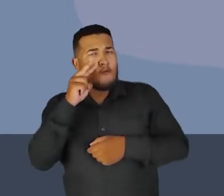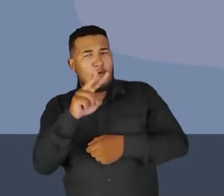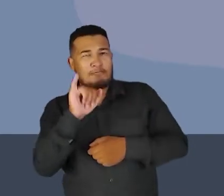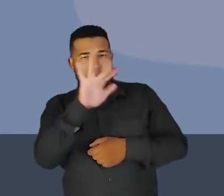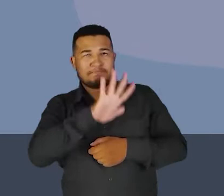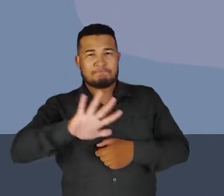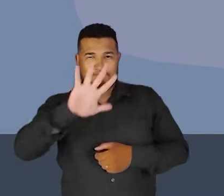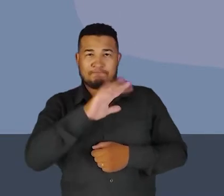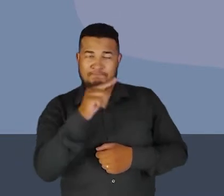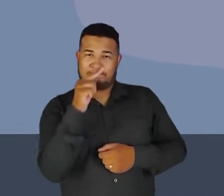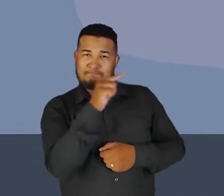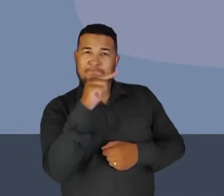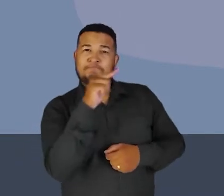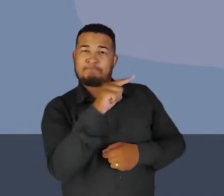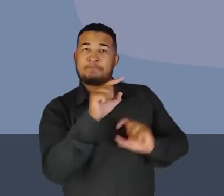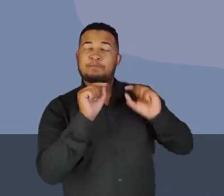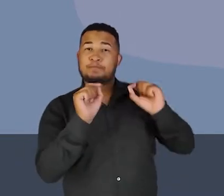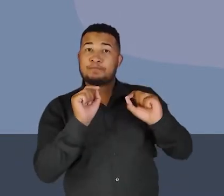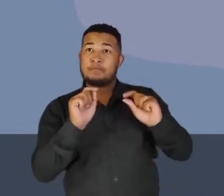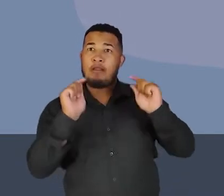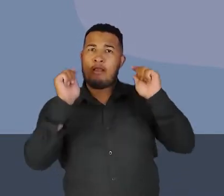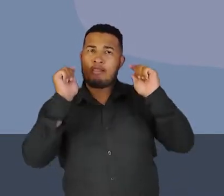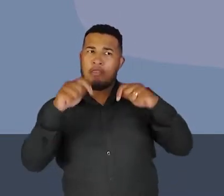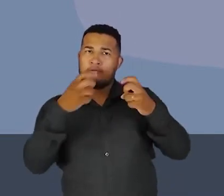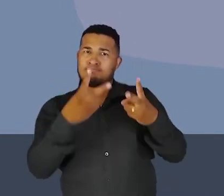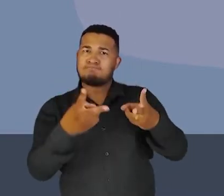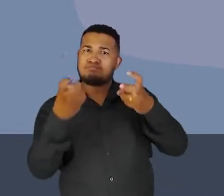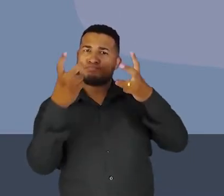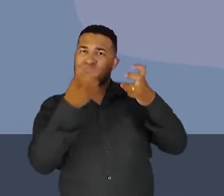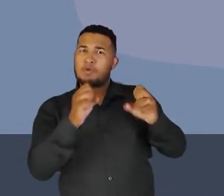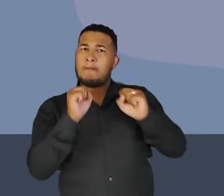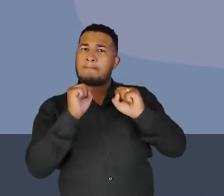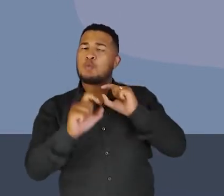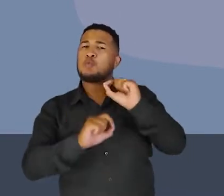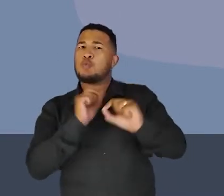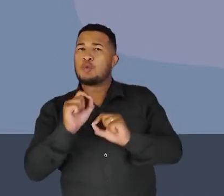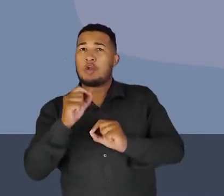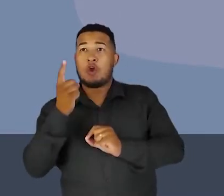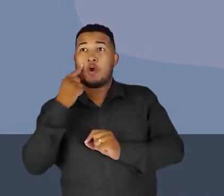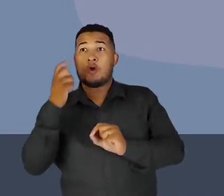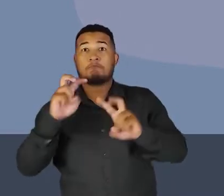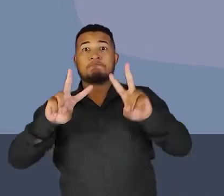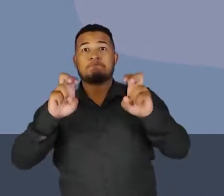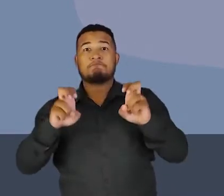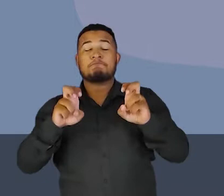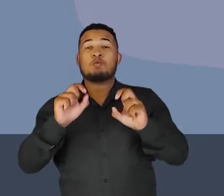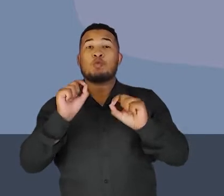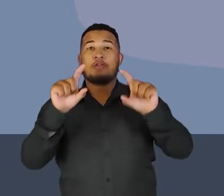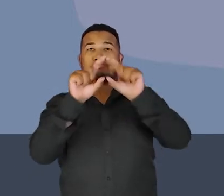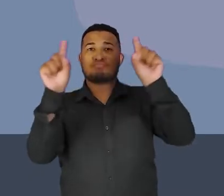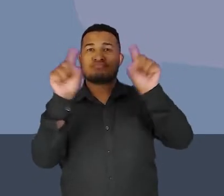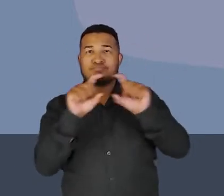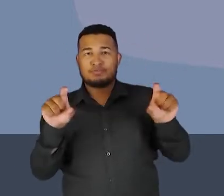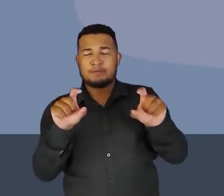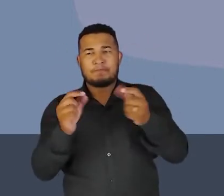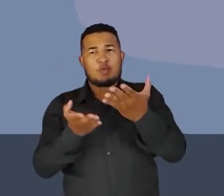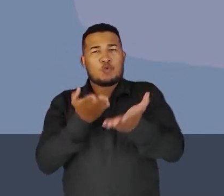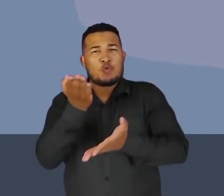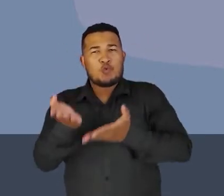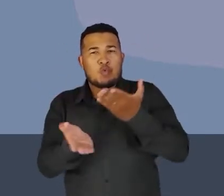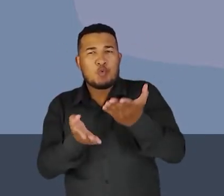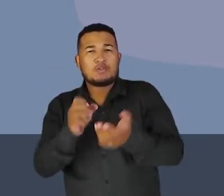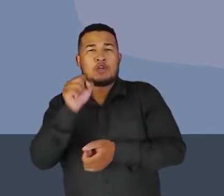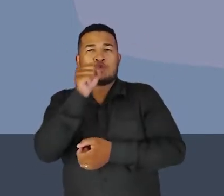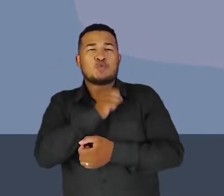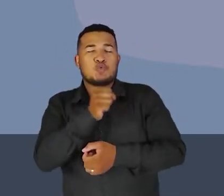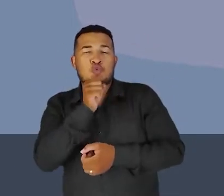no slide e vocês podem observar os seguintes dizeres: trate os